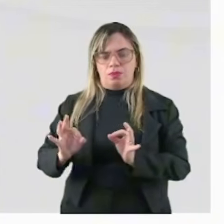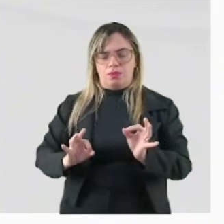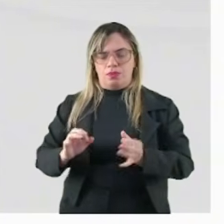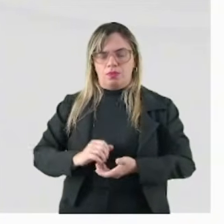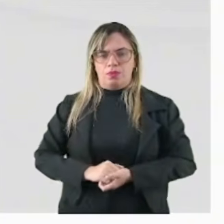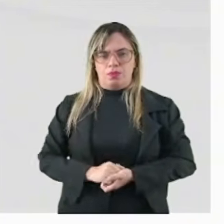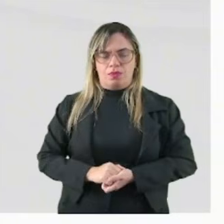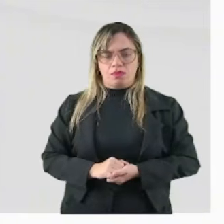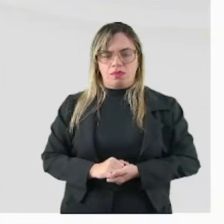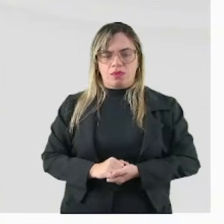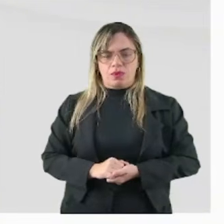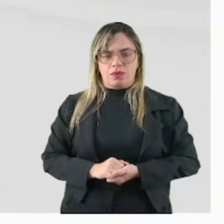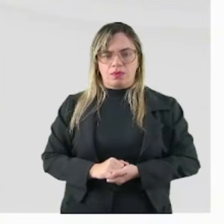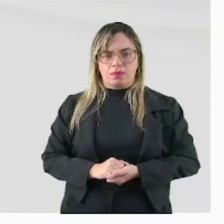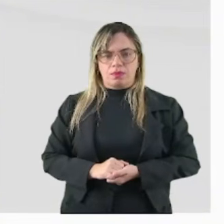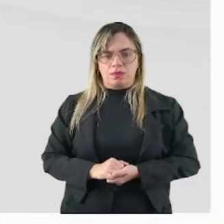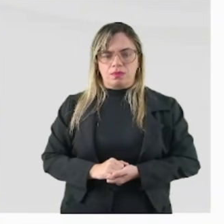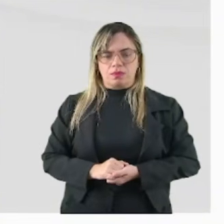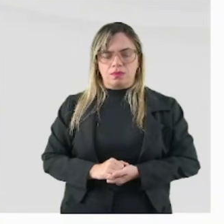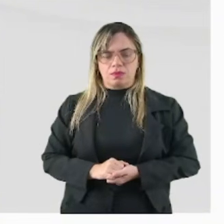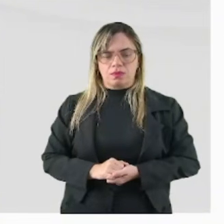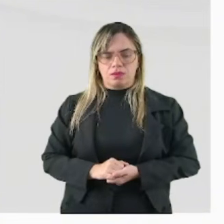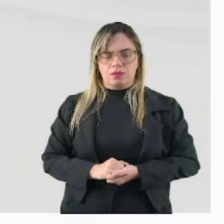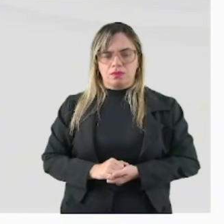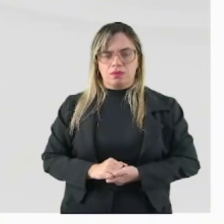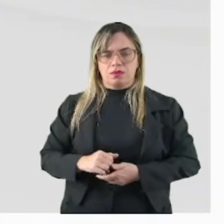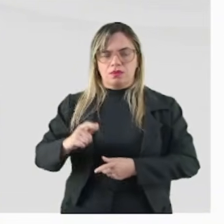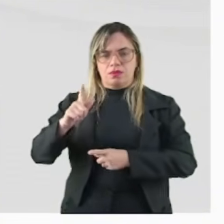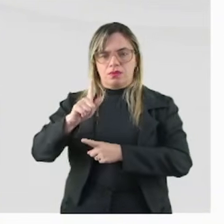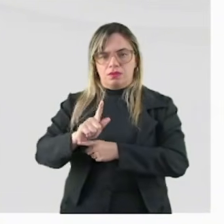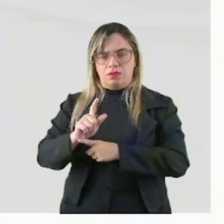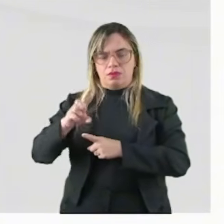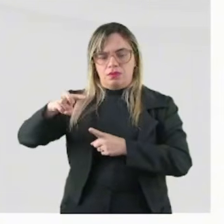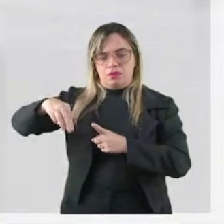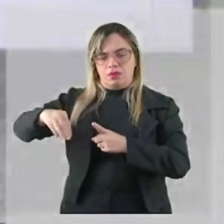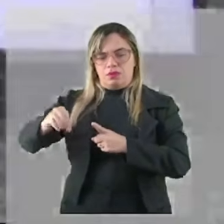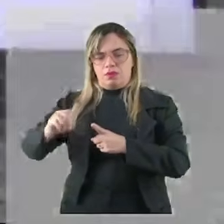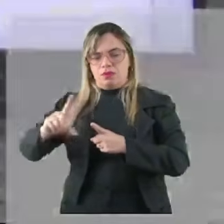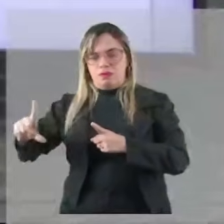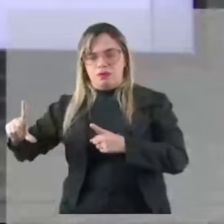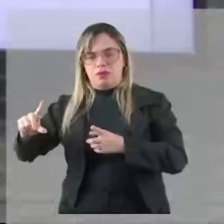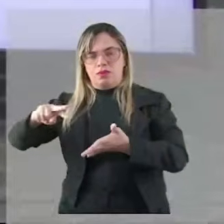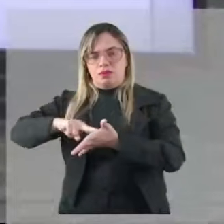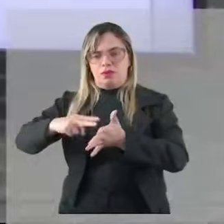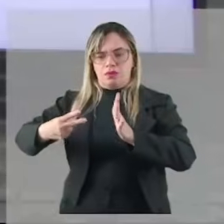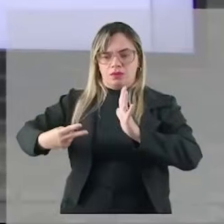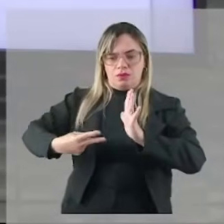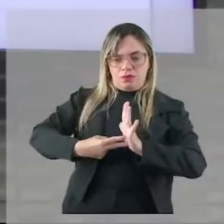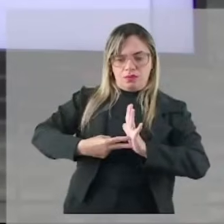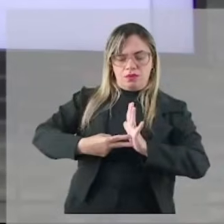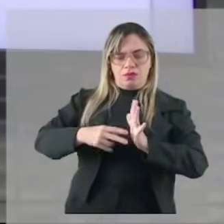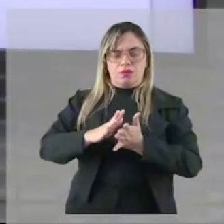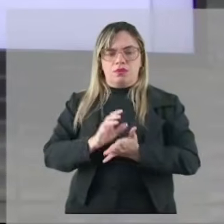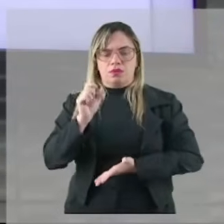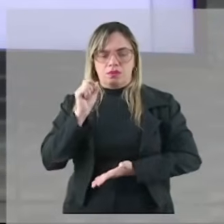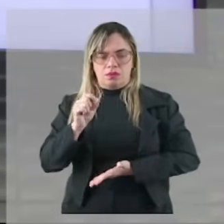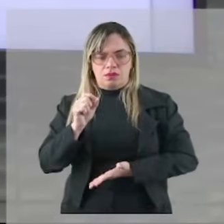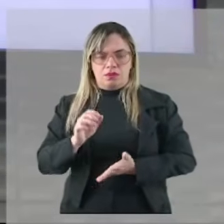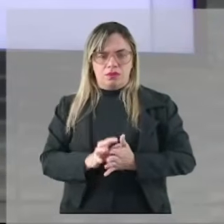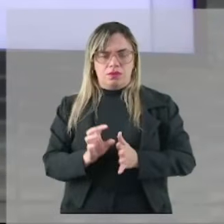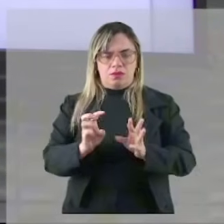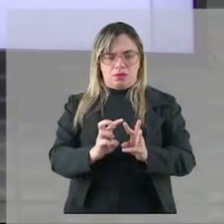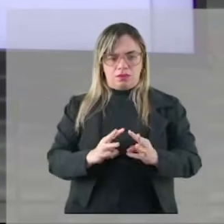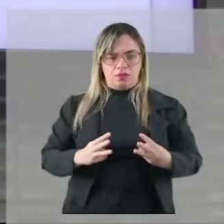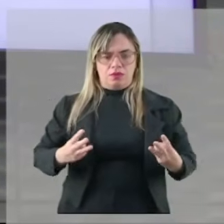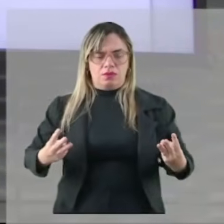essa letra não ficou legal. Gramas por mol. O que isso quer dizer? Que essa é a massa do